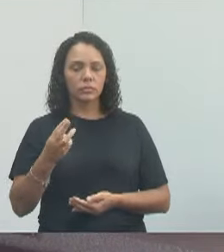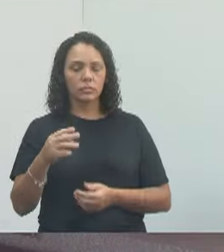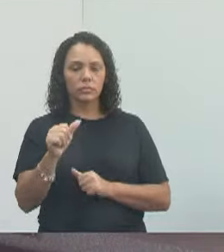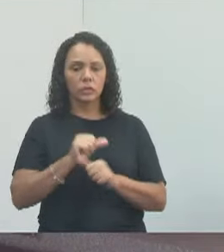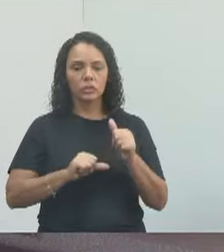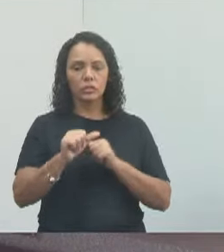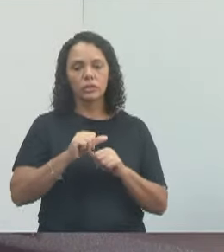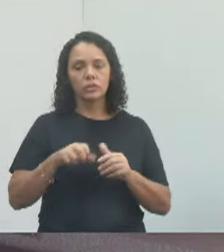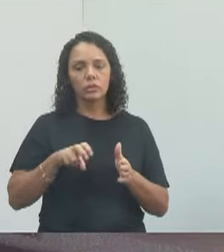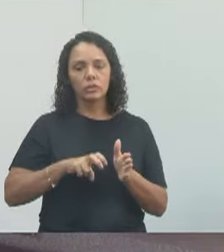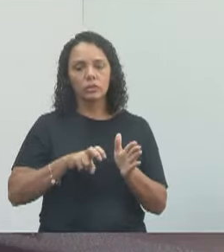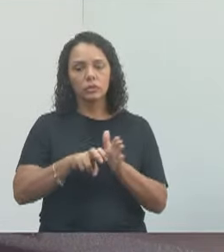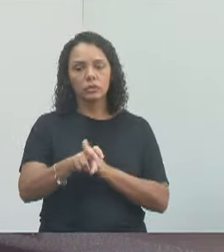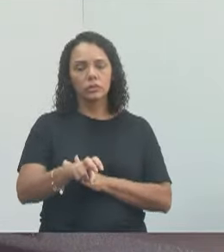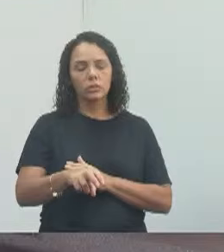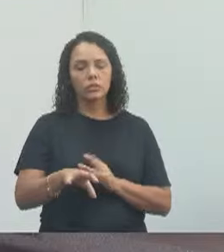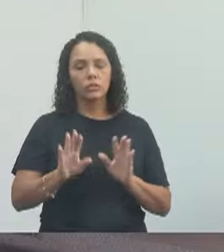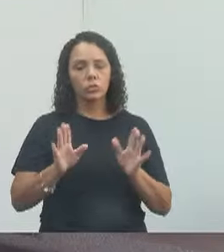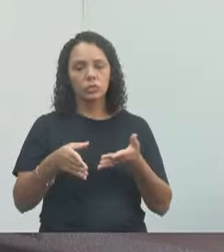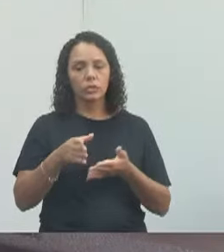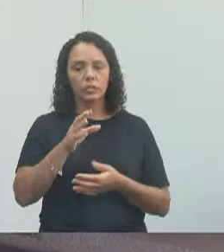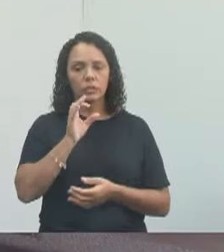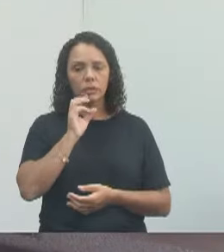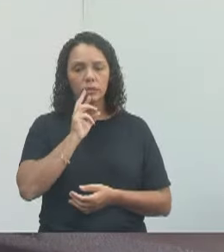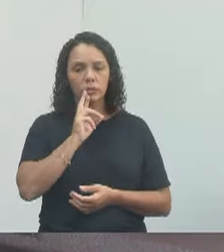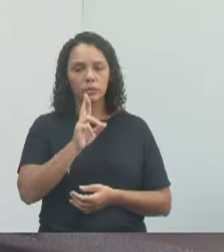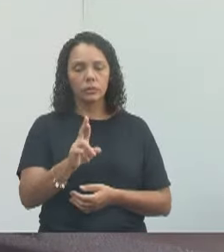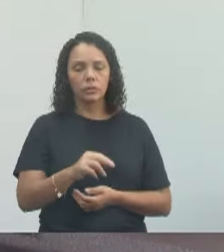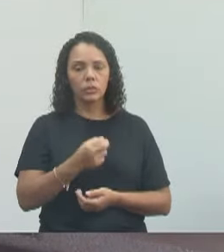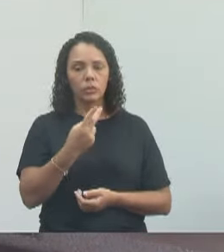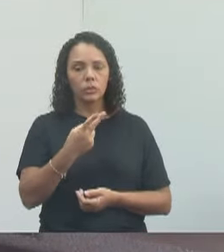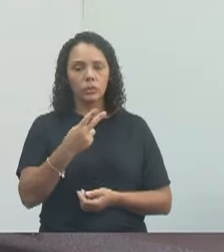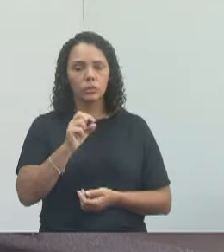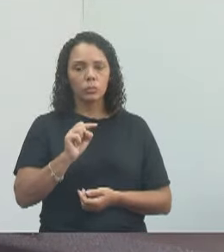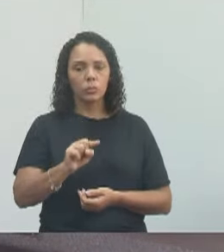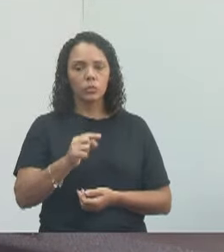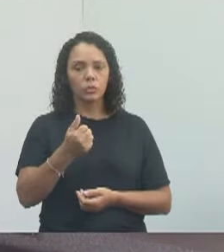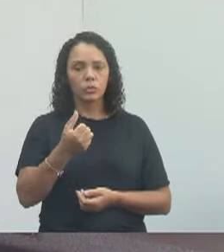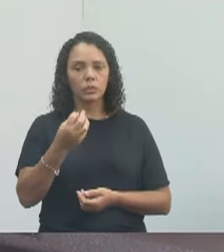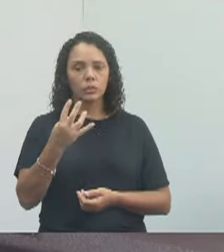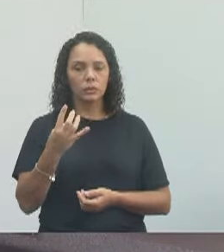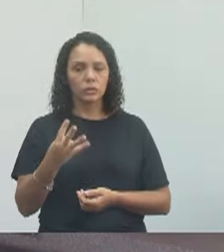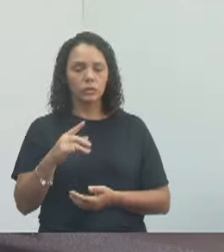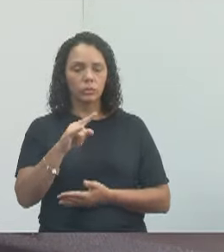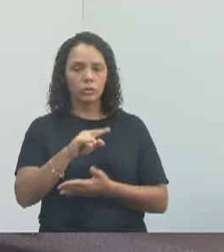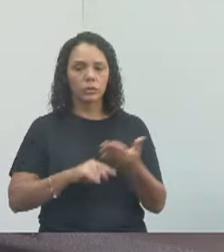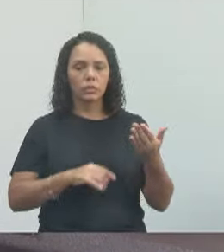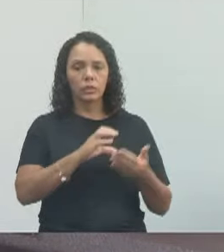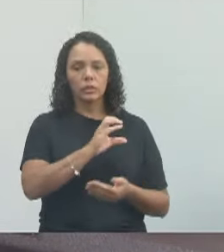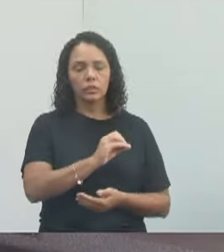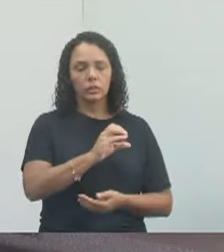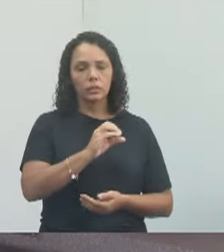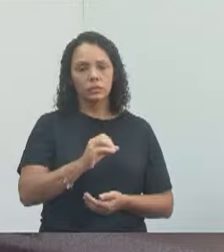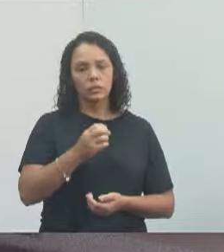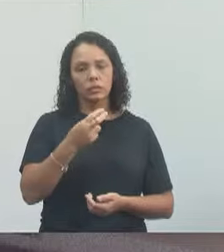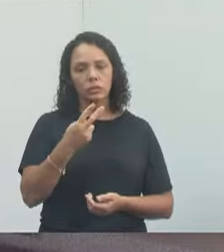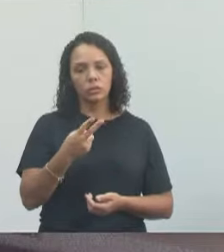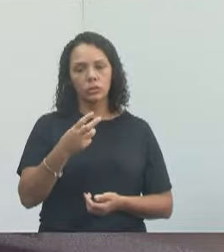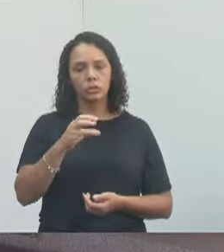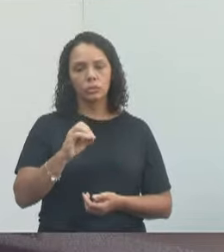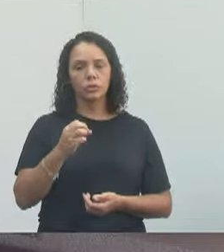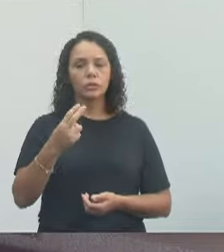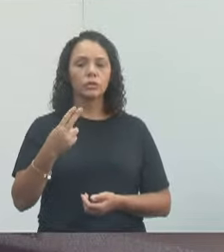protocolo respondido 2.14 protocolo 31002 de 133 do1